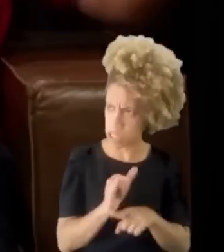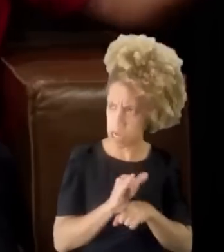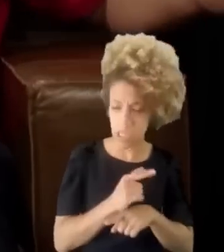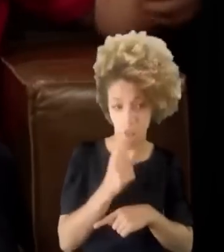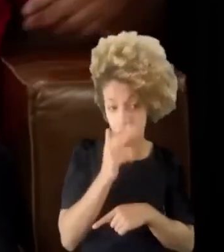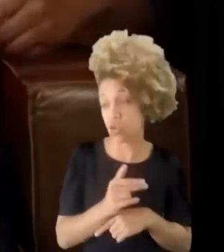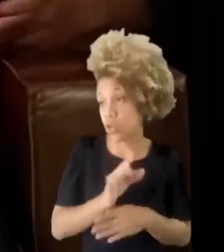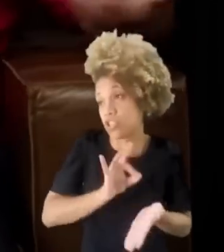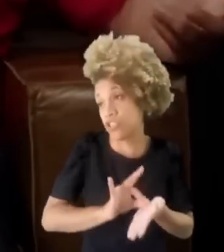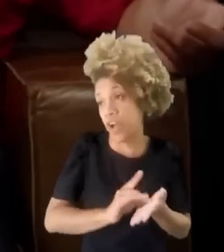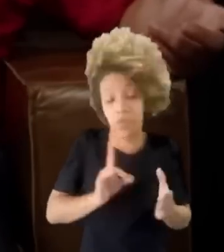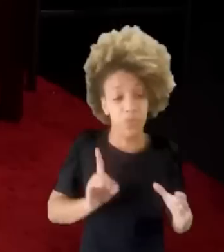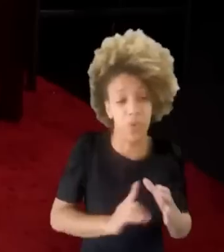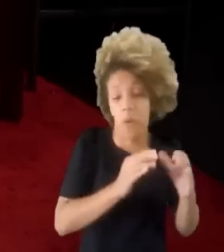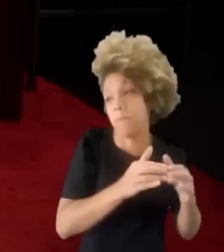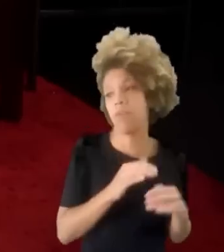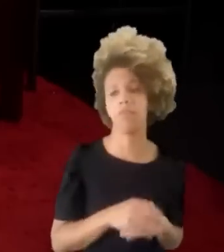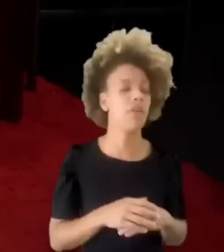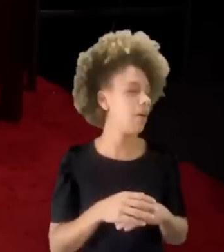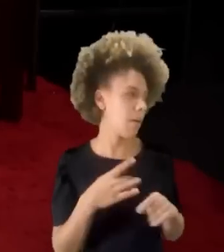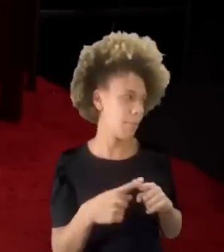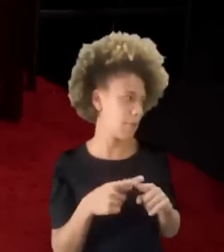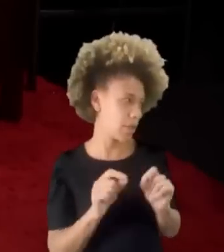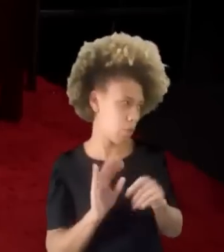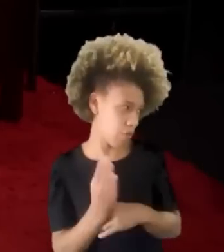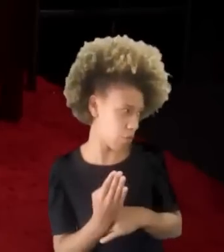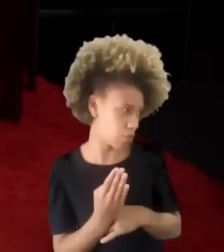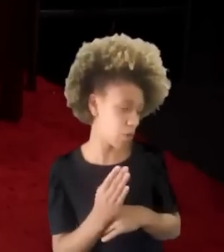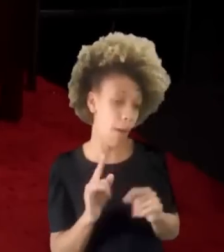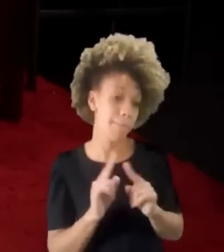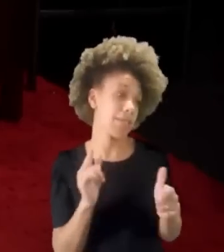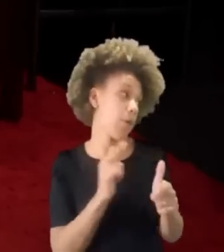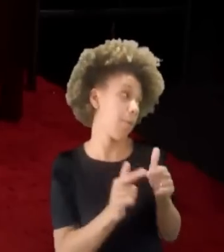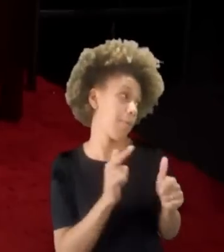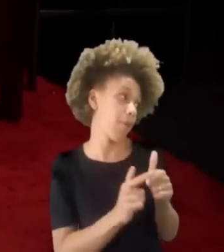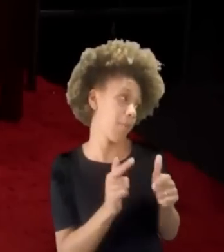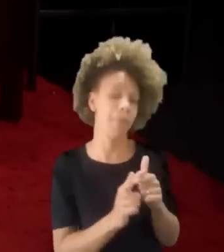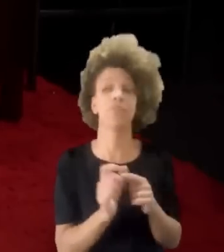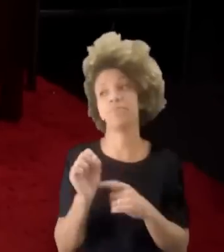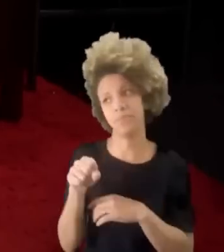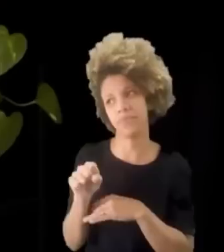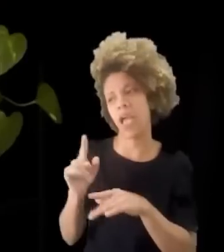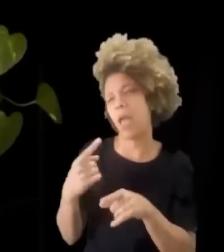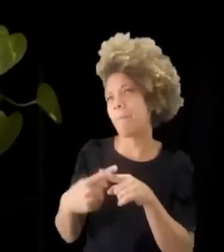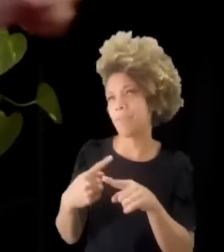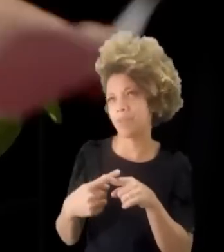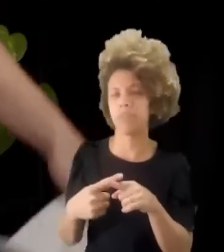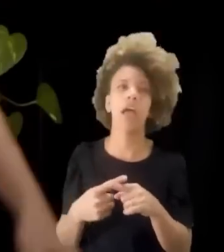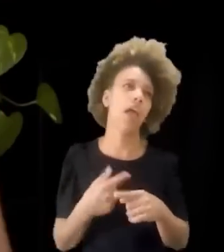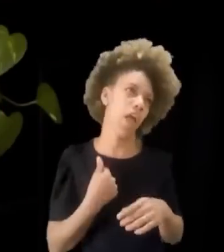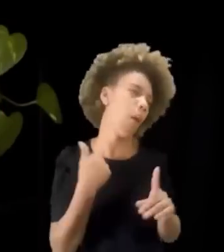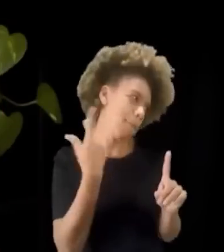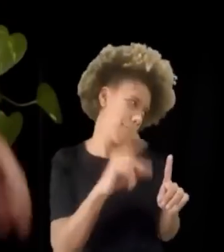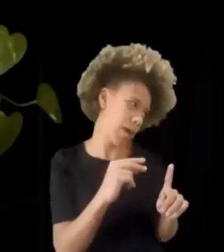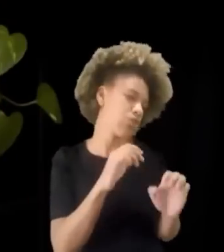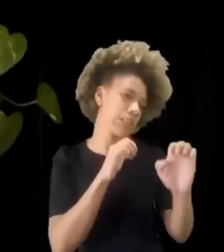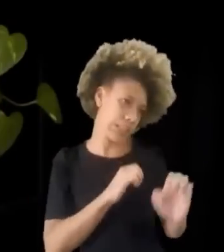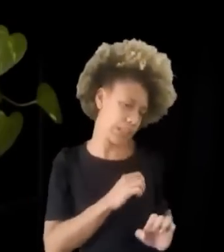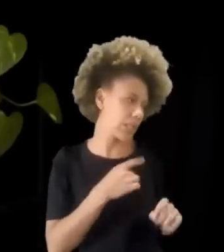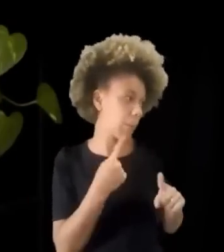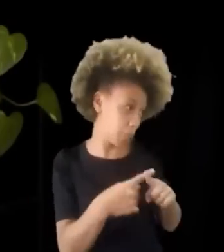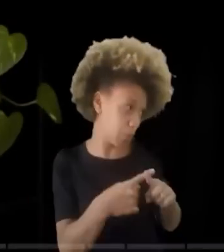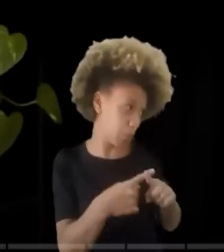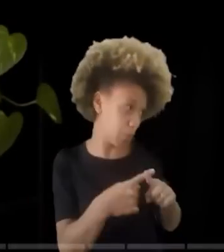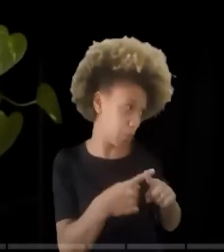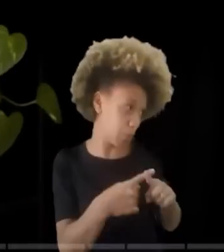não a galera achou que de fato então mano e esse cara é o problema eu bato muito na esquerda e eu vou falar porque